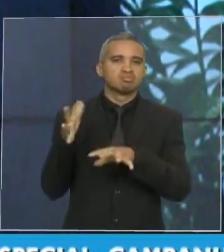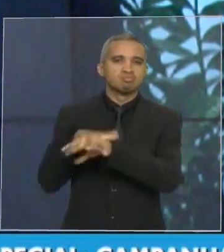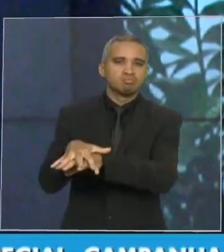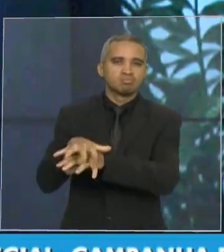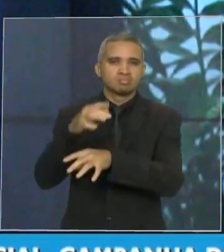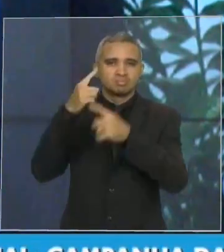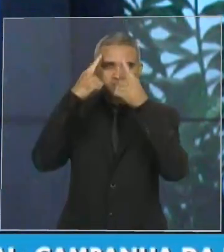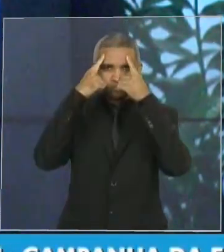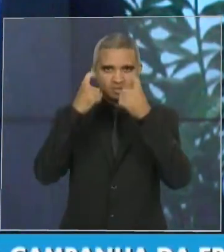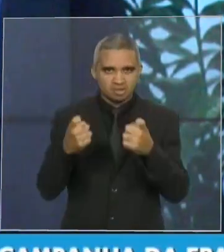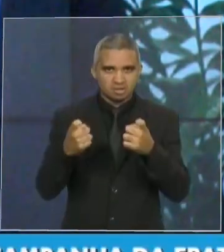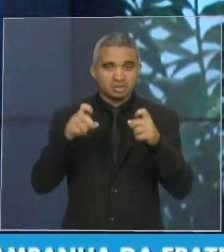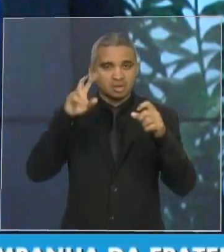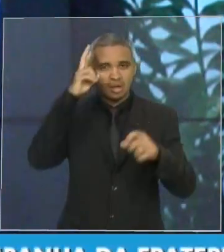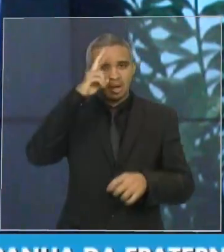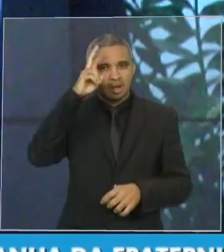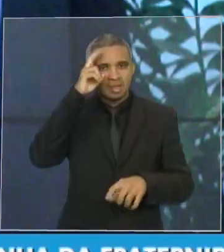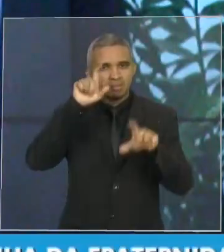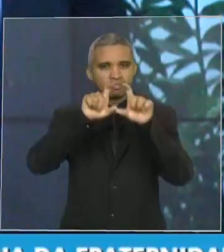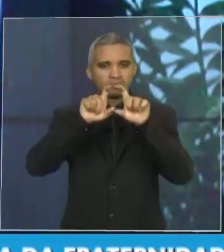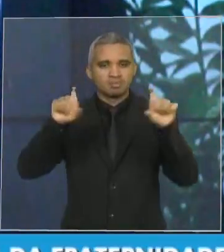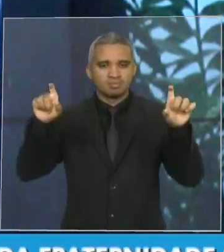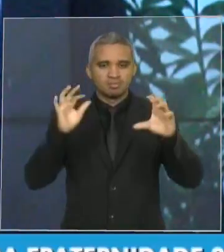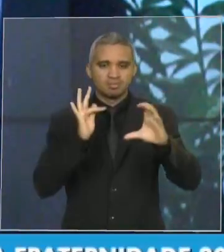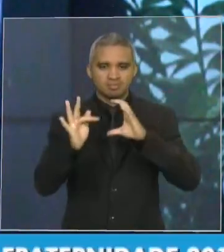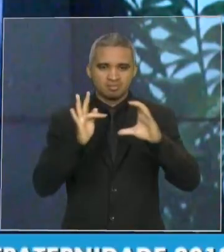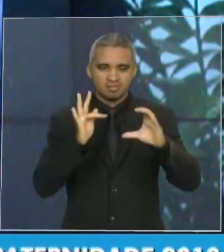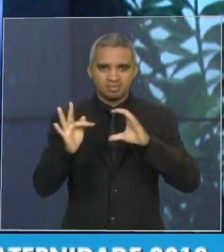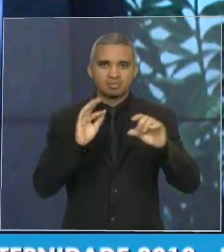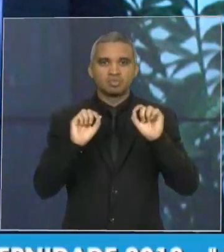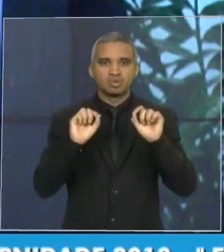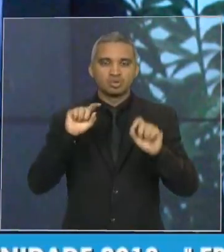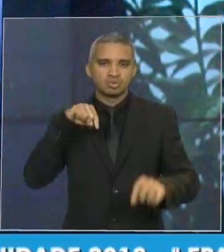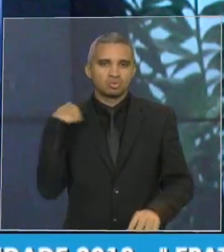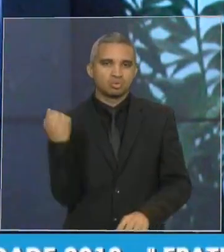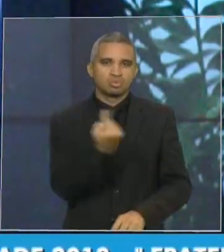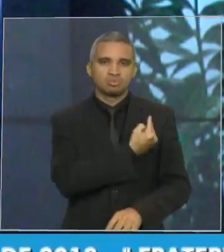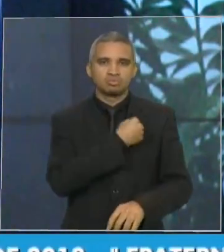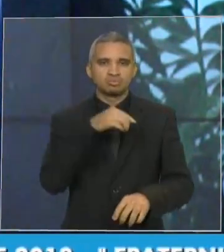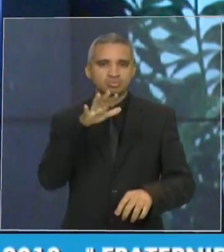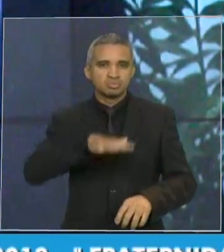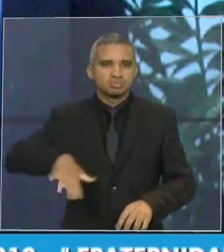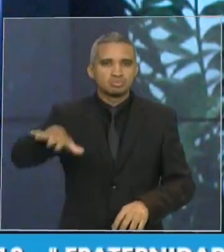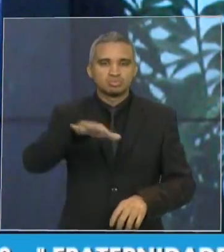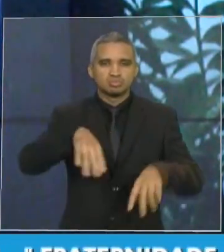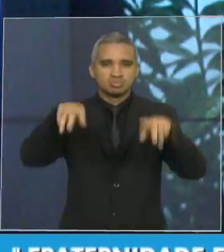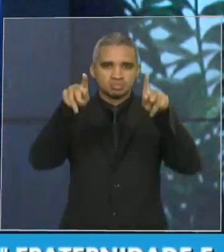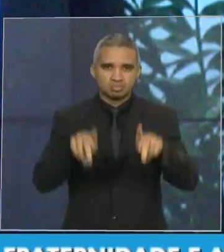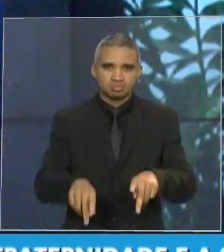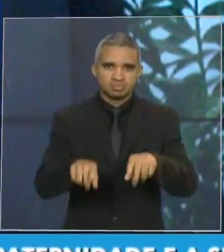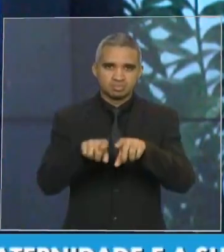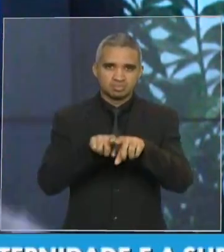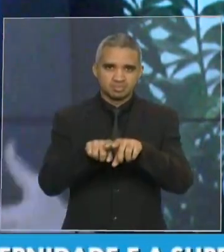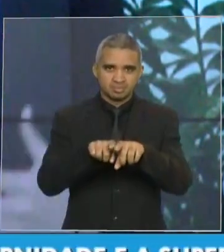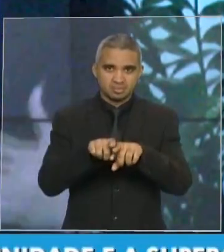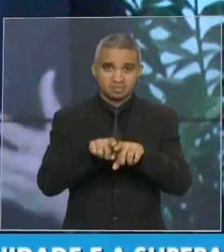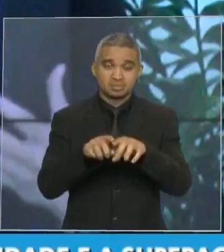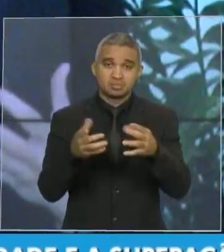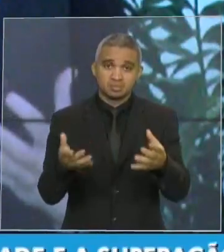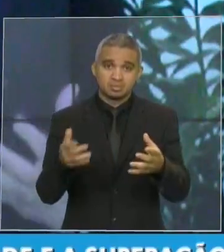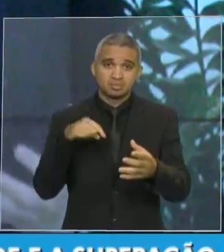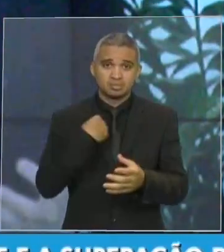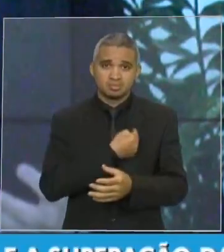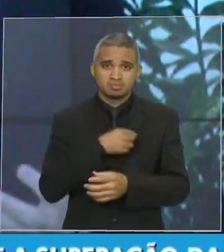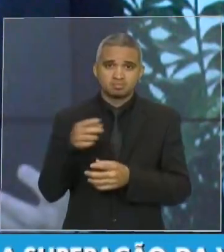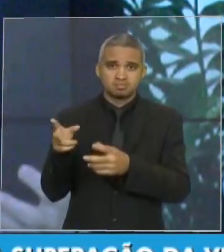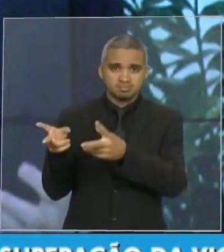nossa campanha da fraternidade: vós sois todos irmãos. Somente sendo irmão e irmã que nós